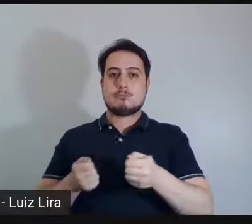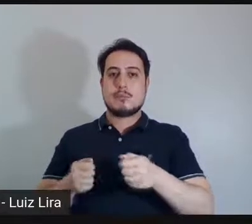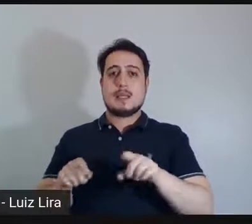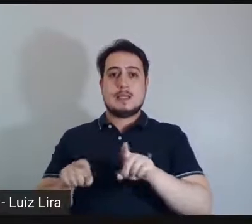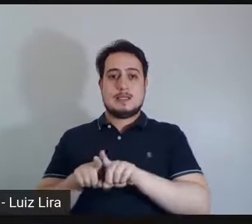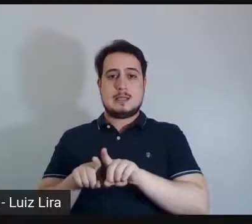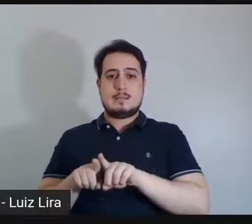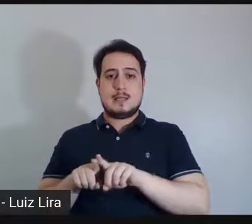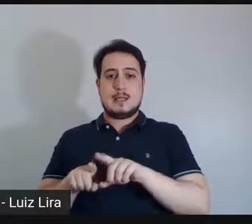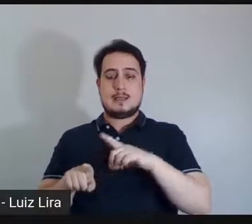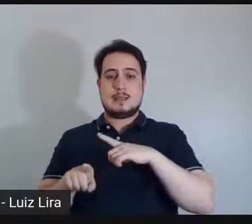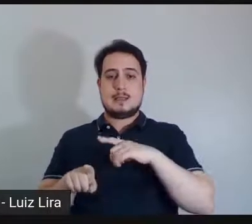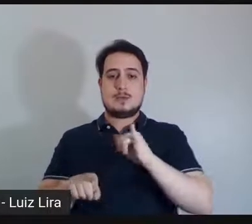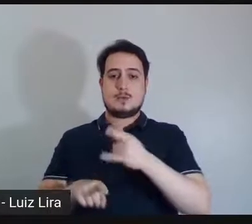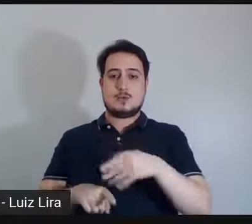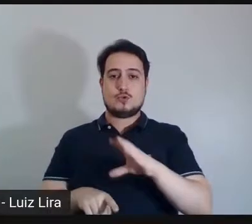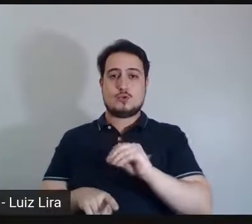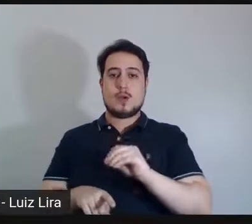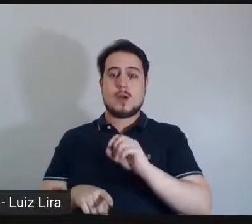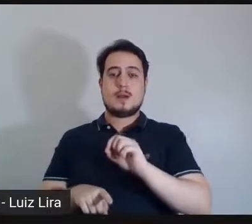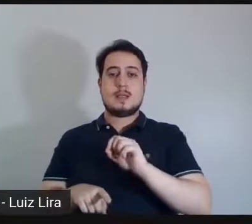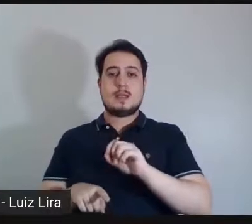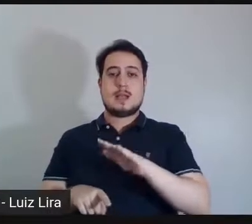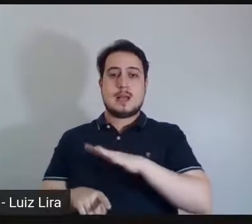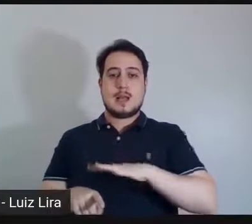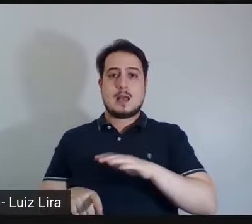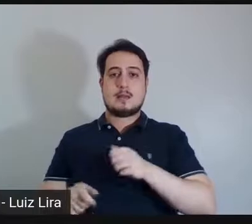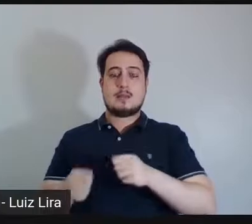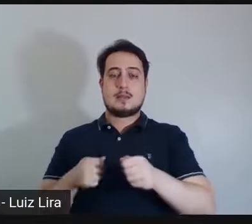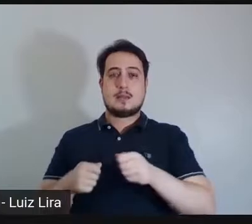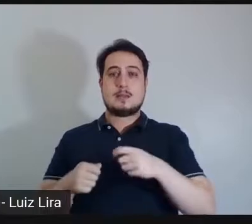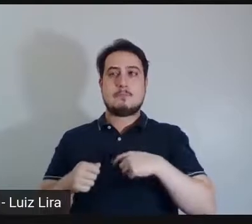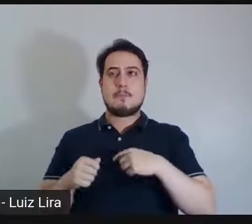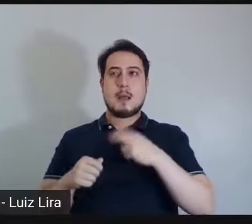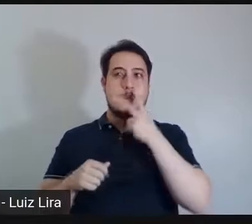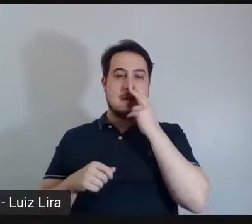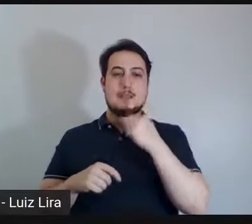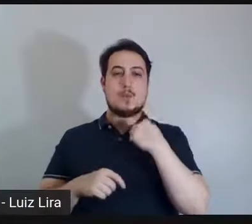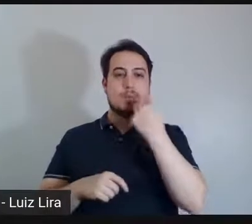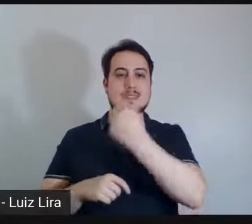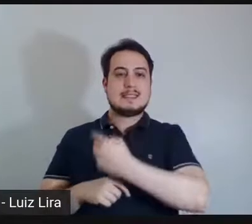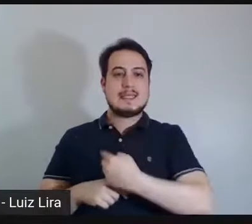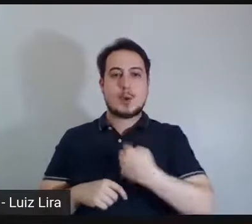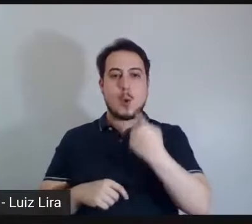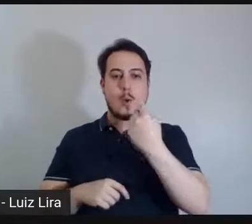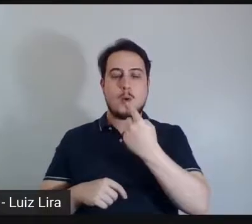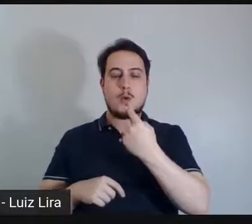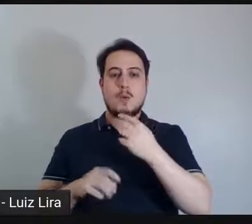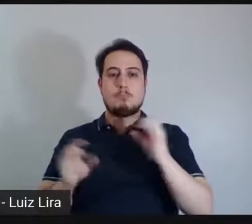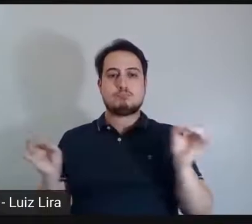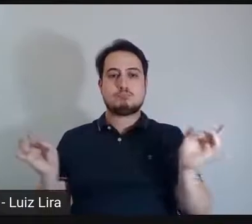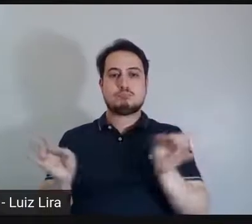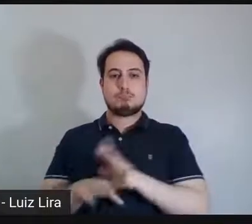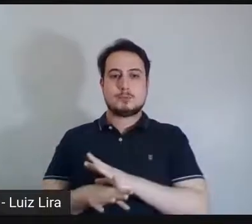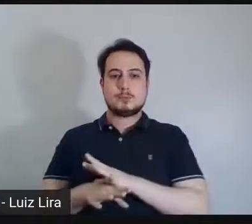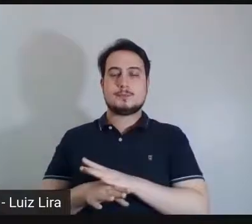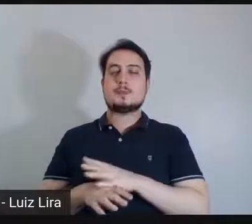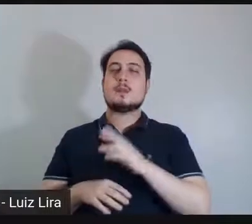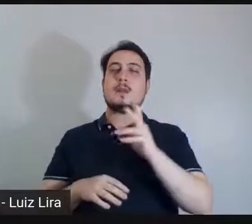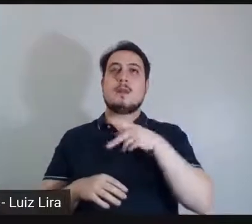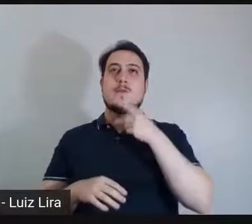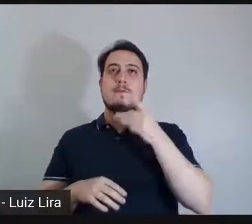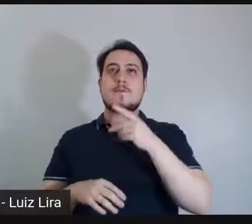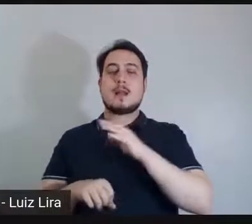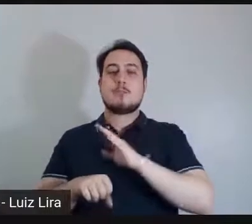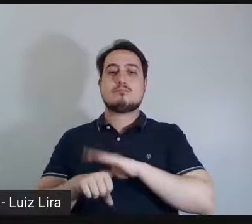né? Temos quase que um ciclo aqui completo, isso é muito importante. E o que foi falado pelo doutor João a respeito da